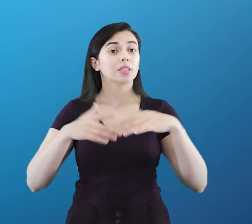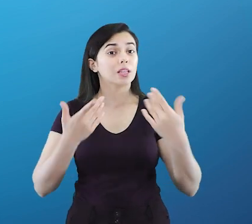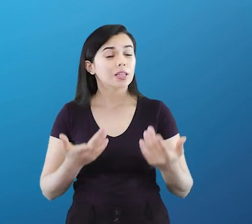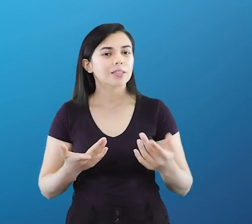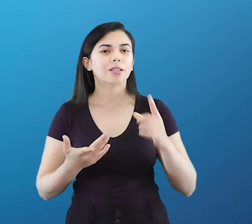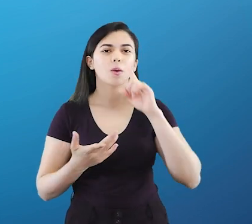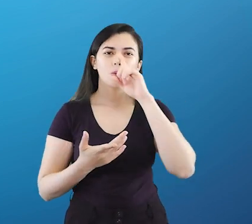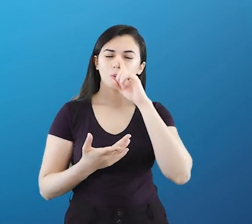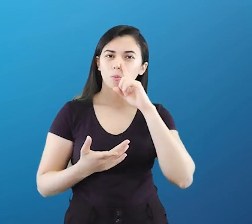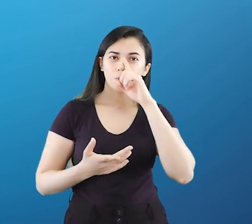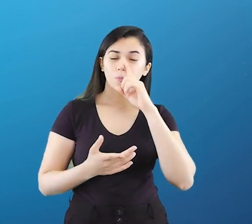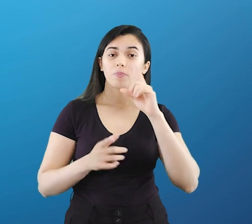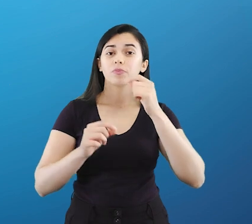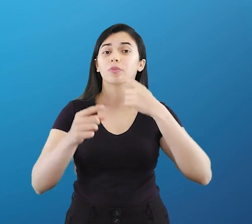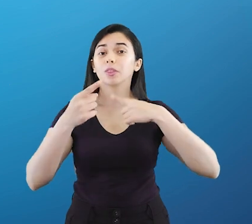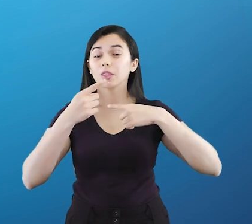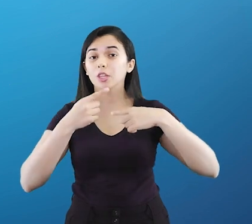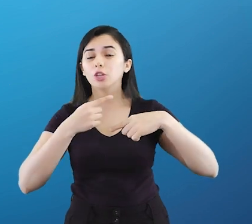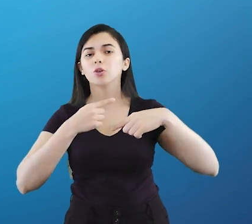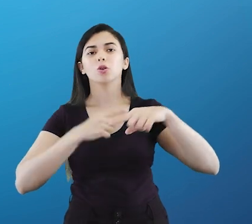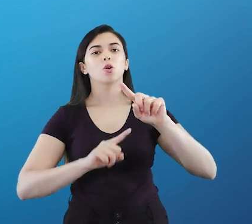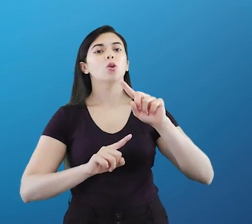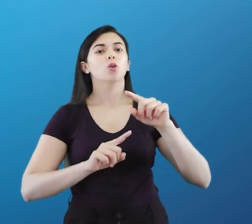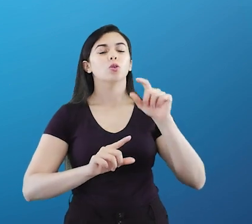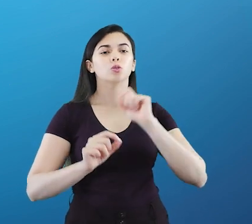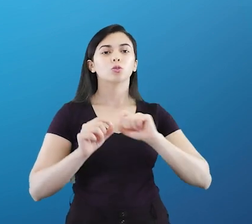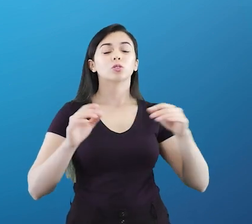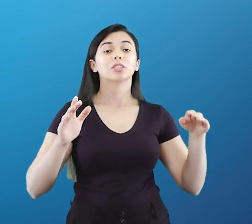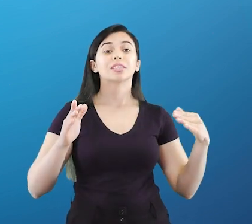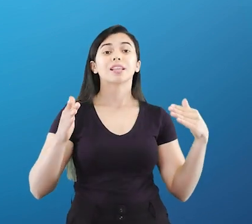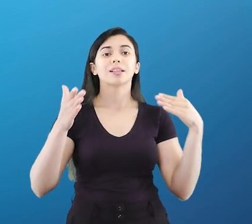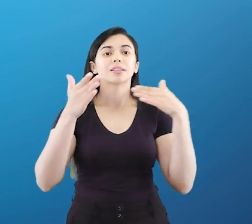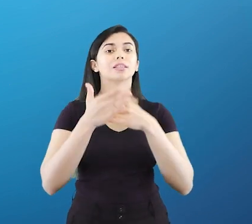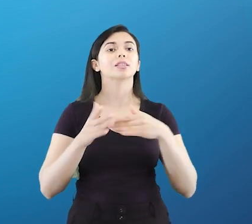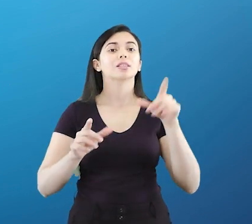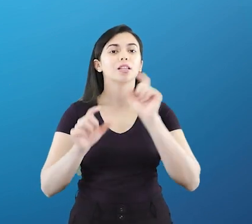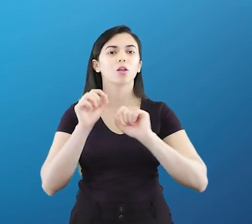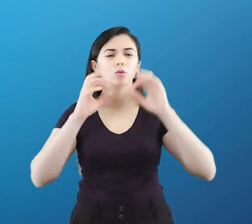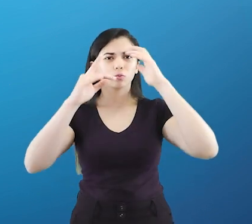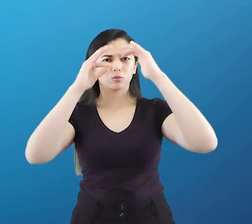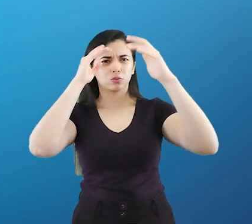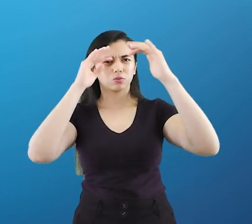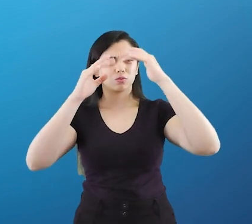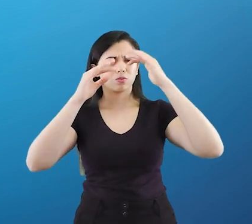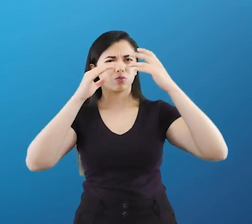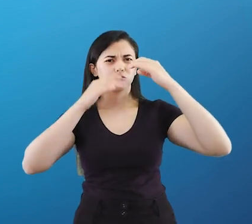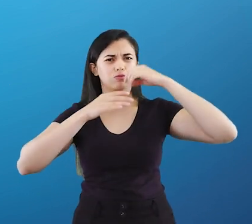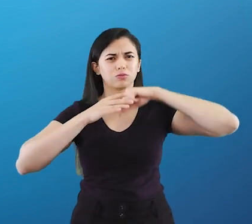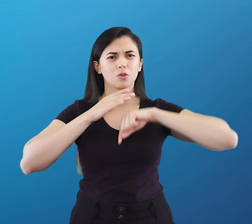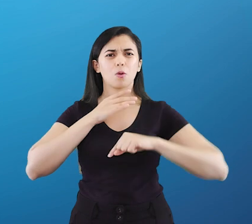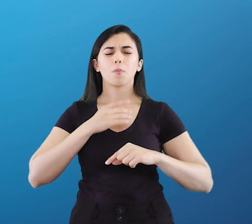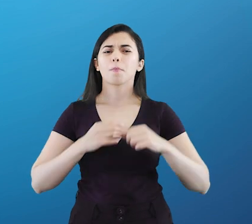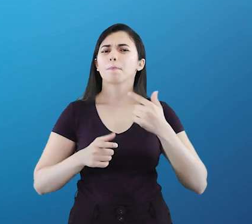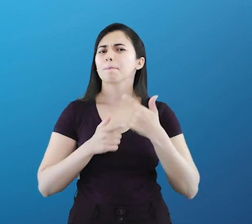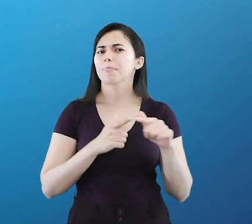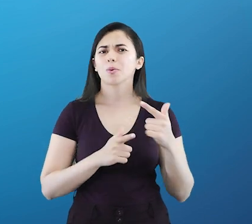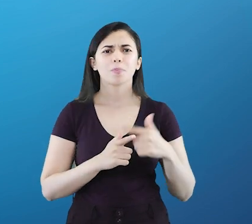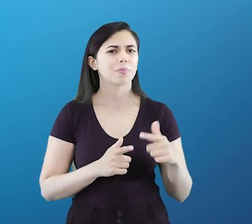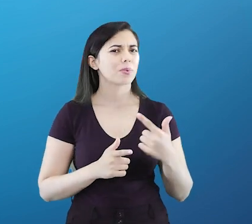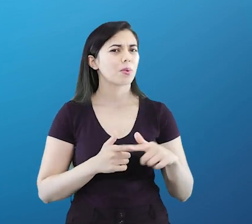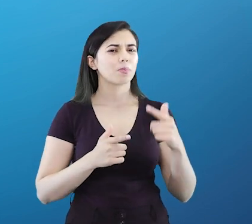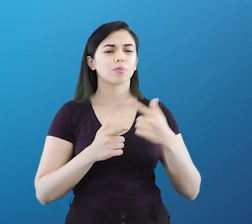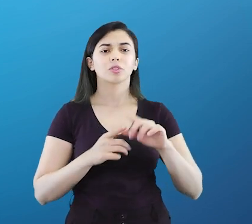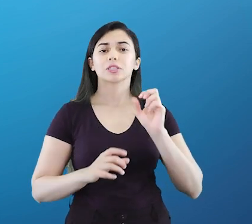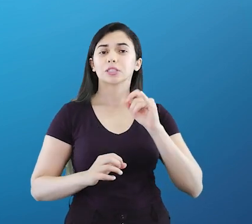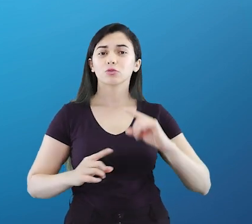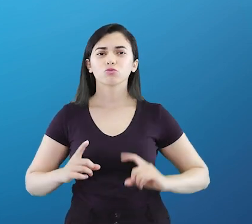quadro mais avançado dessa doença que chega ao sistema nervoso central e pode trazer esses problemas gravíssimos, né, devido à ingestão